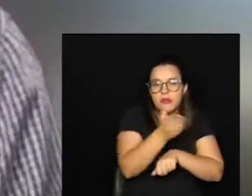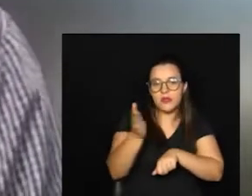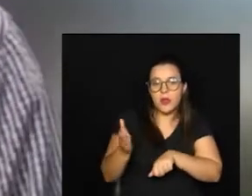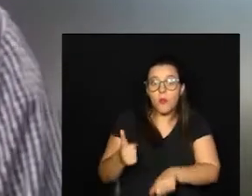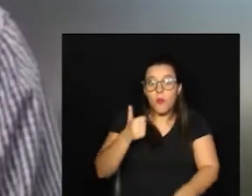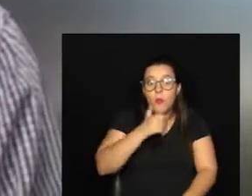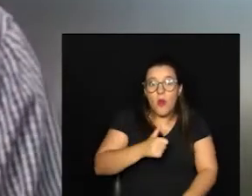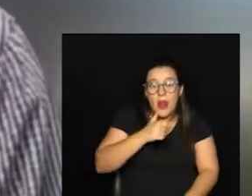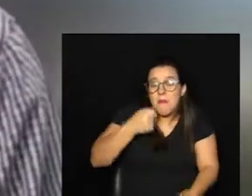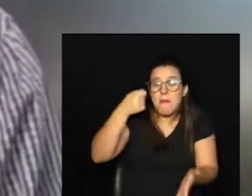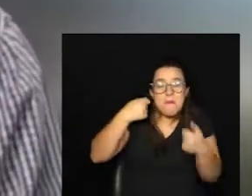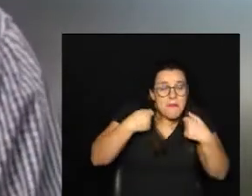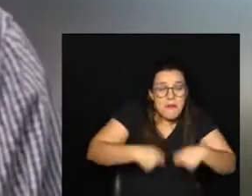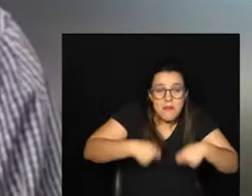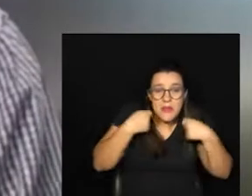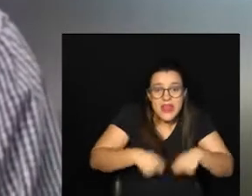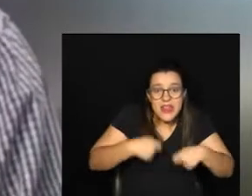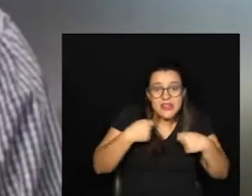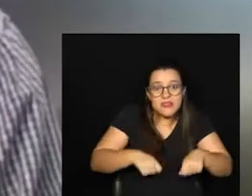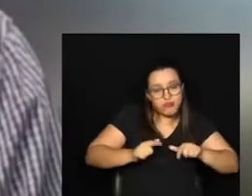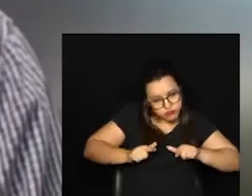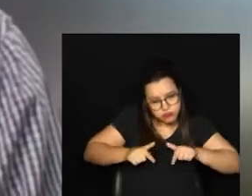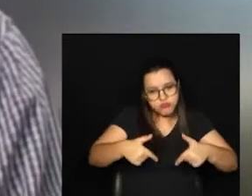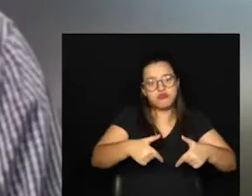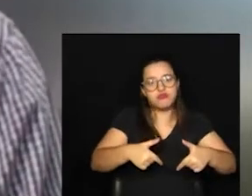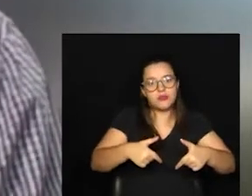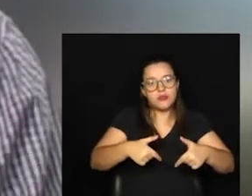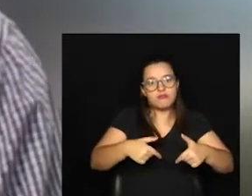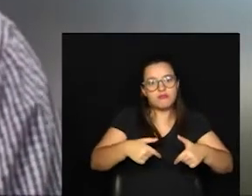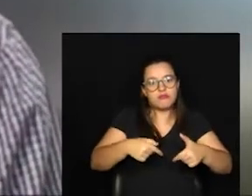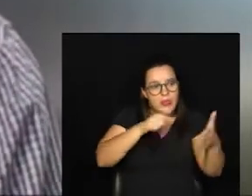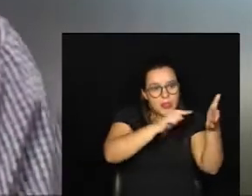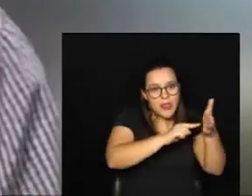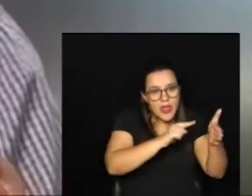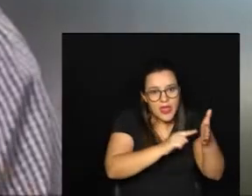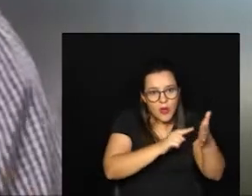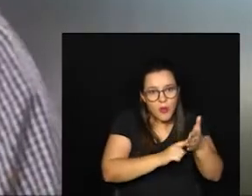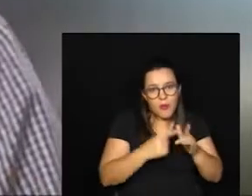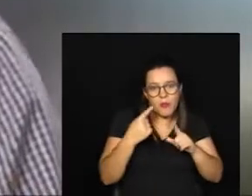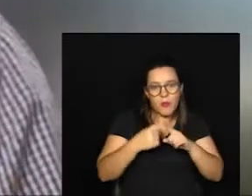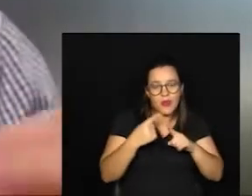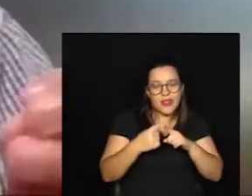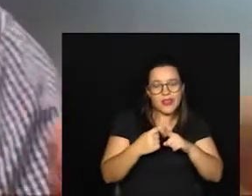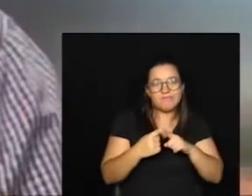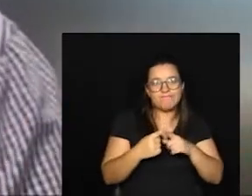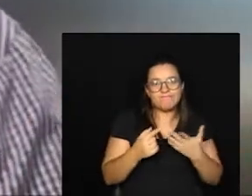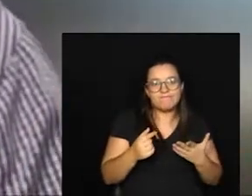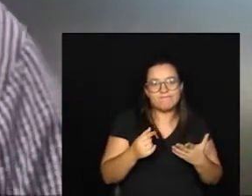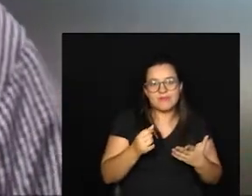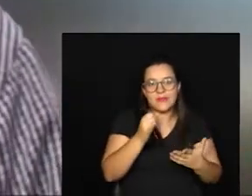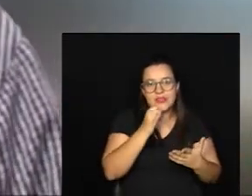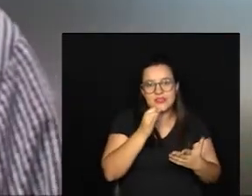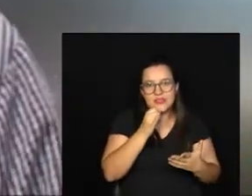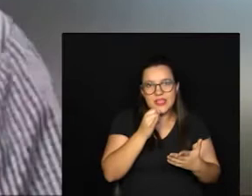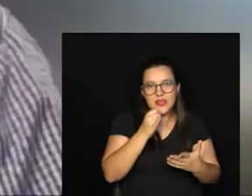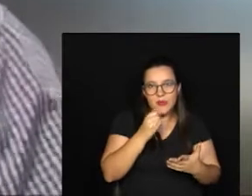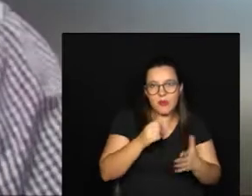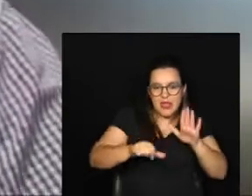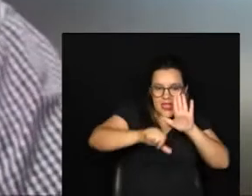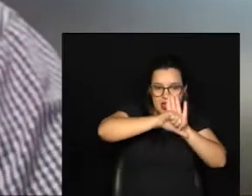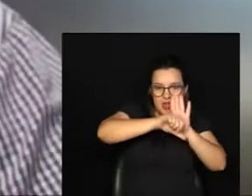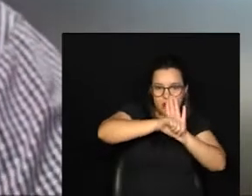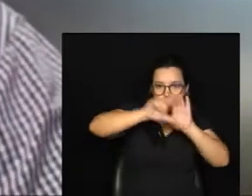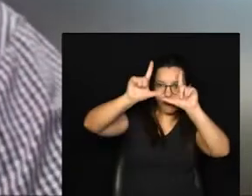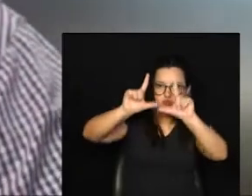mulheres devem sim tomar todas as medidas necessárias. Por quê? A única coisa que inibe a criminalidade é